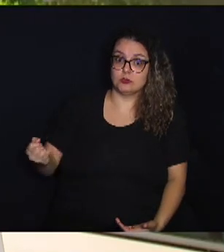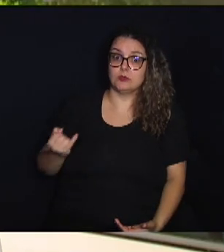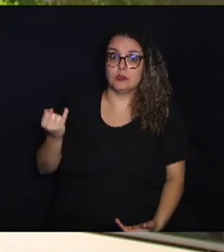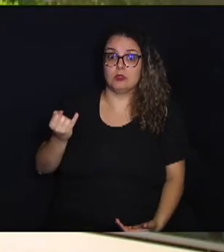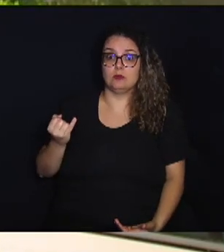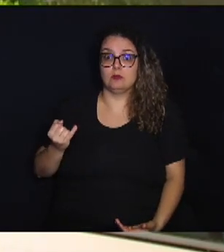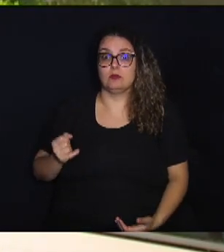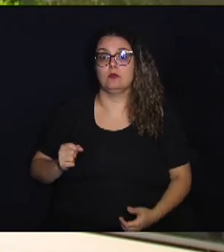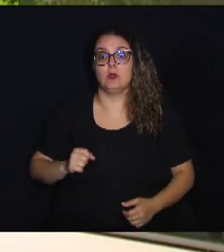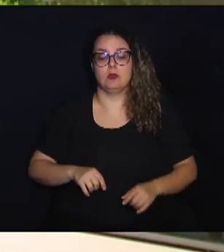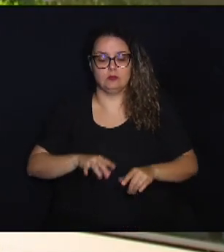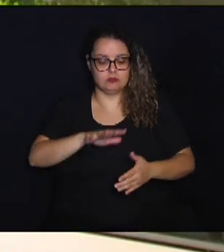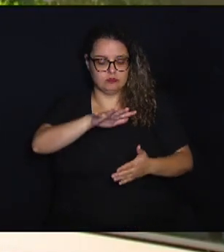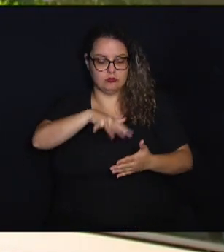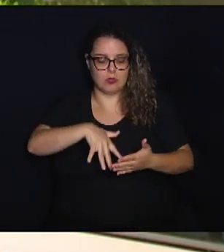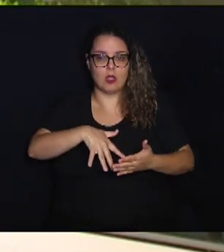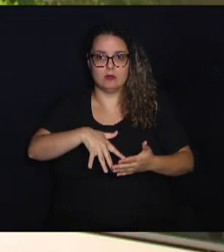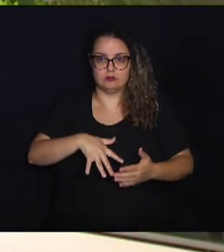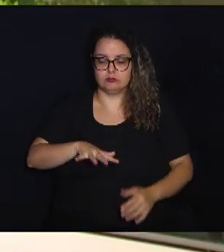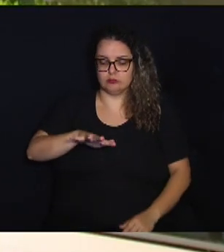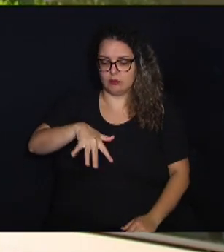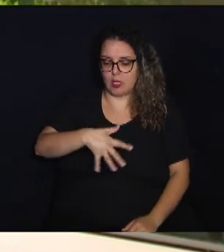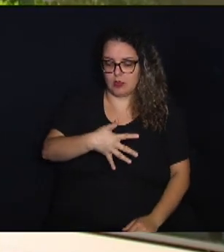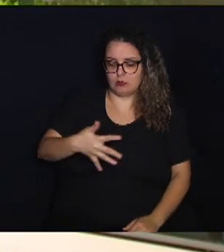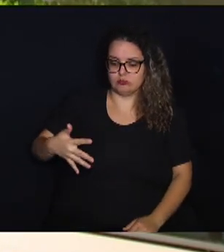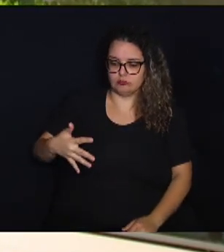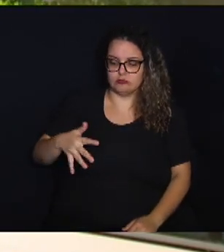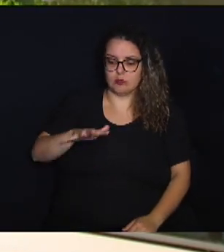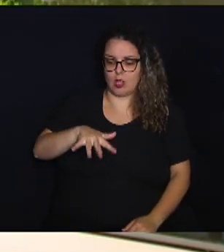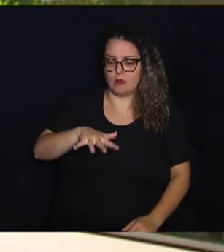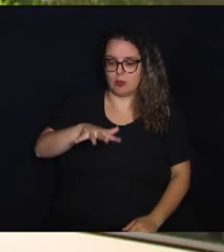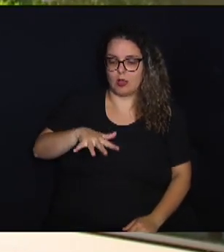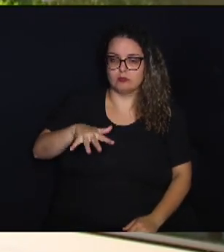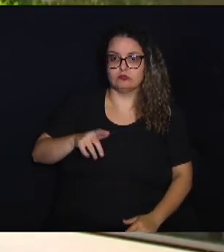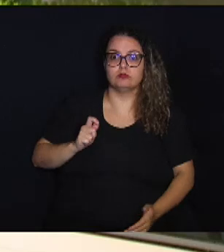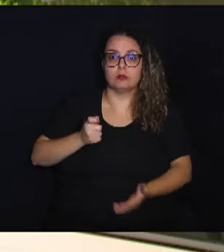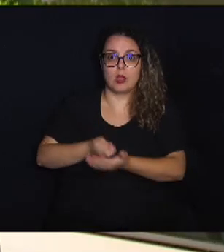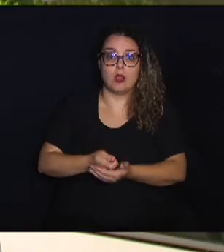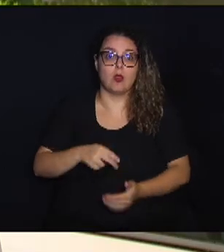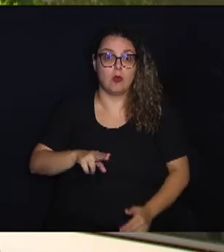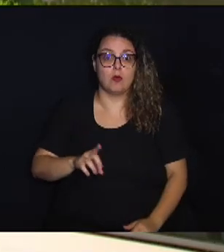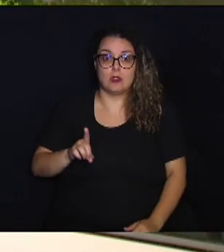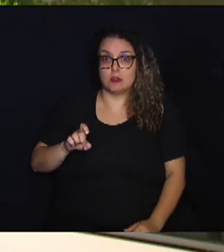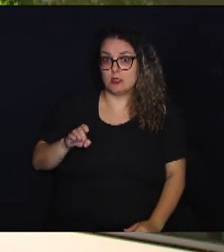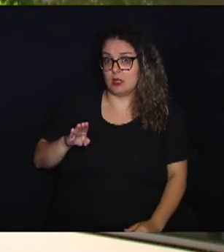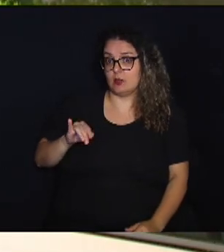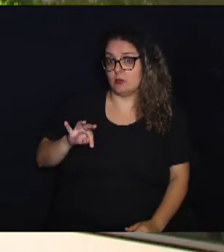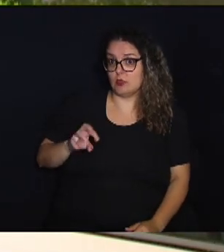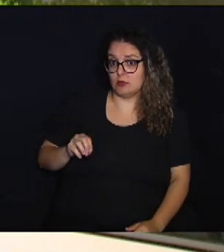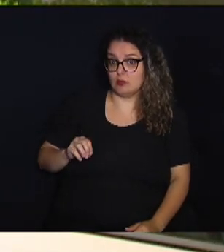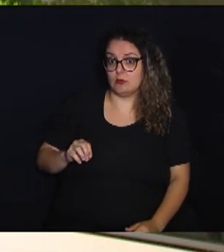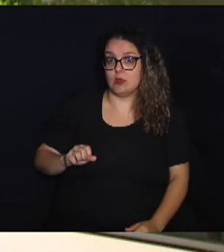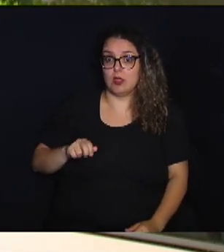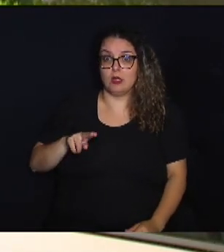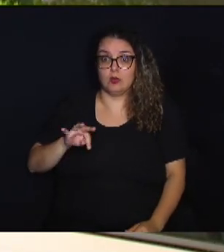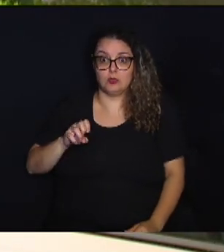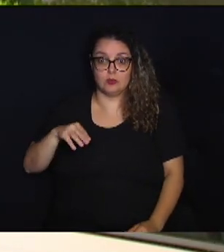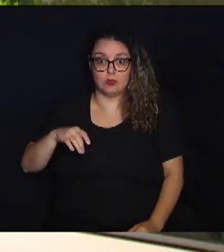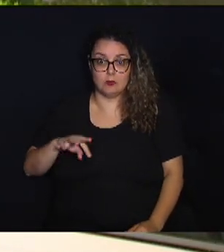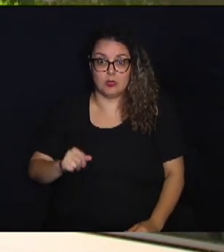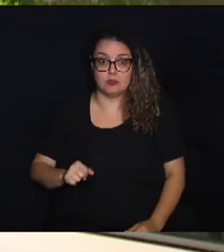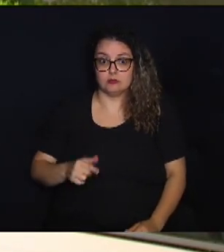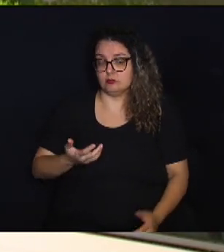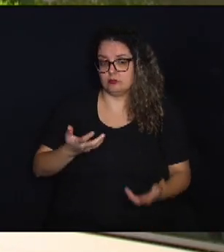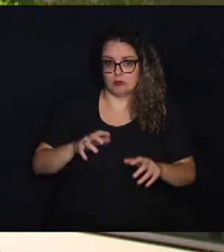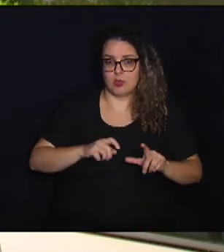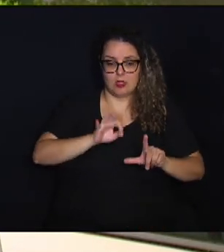com o código de barras, fazer o pagamento normal no banco ou colocar em débito automático, caso você não queira pagar a cota única